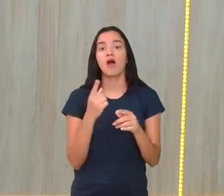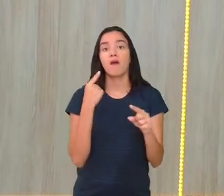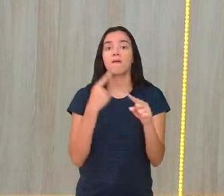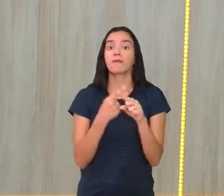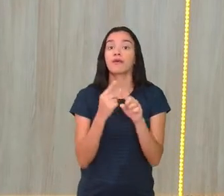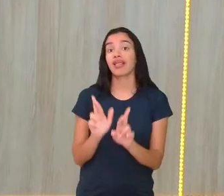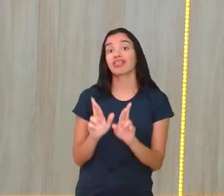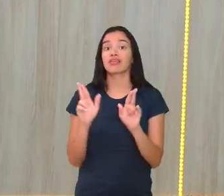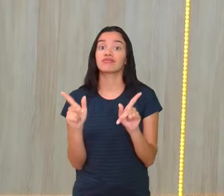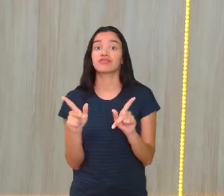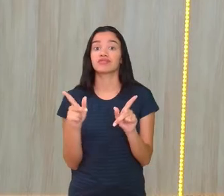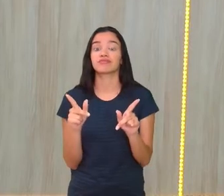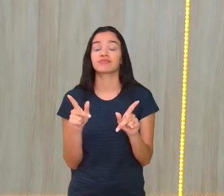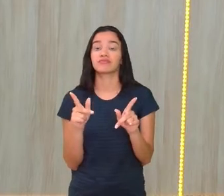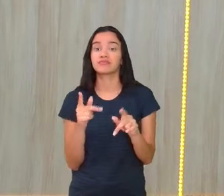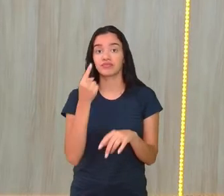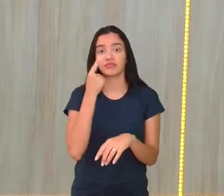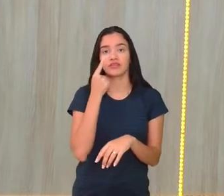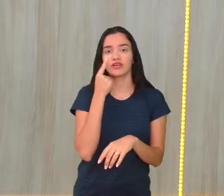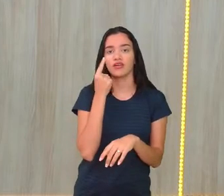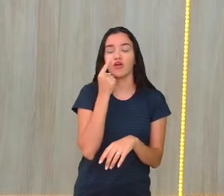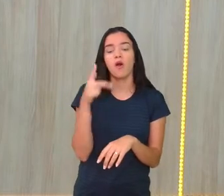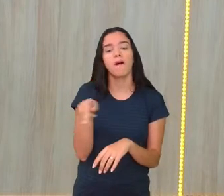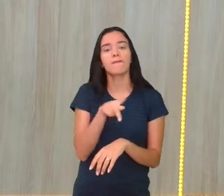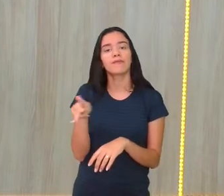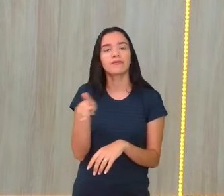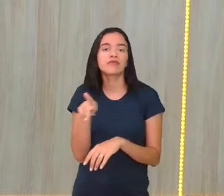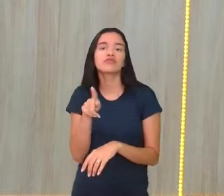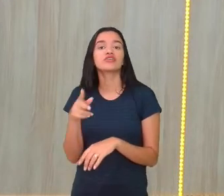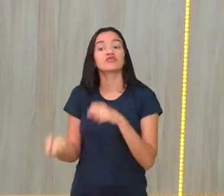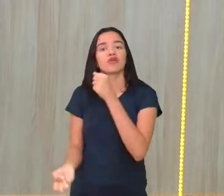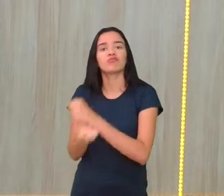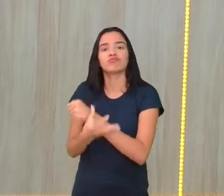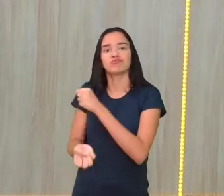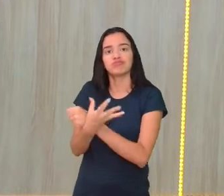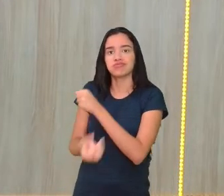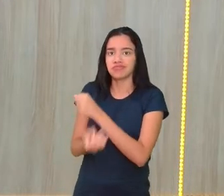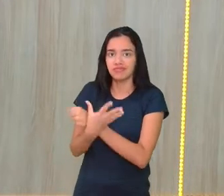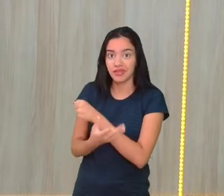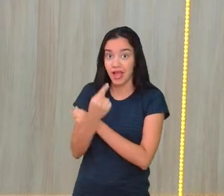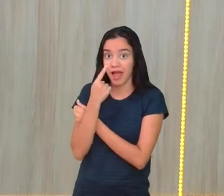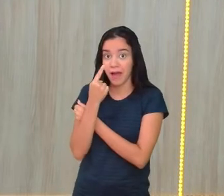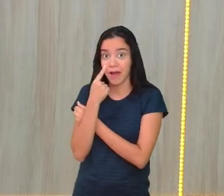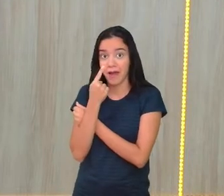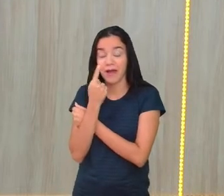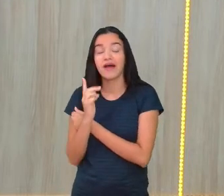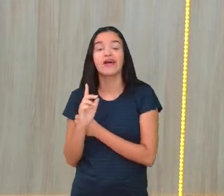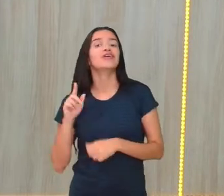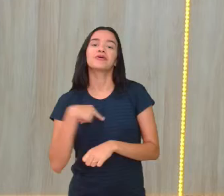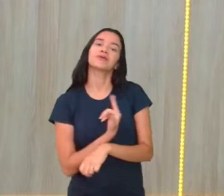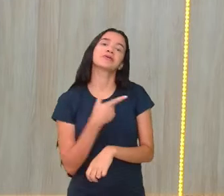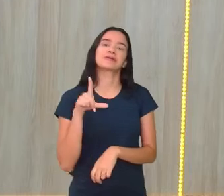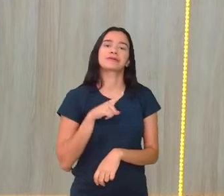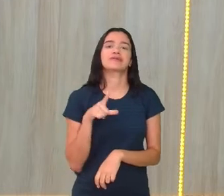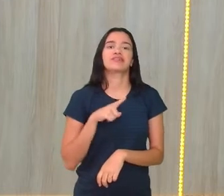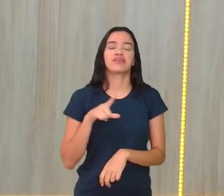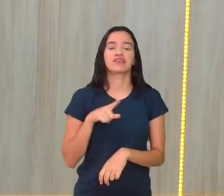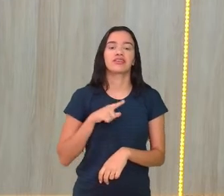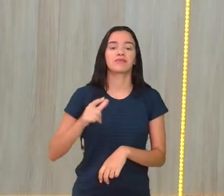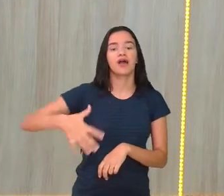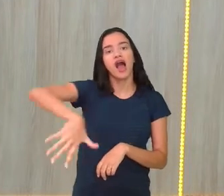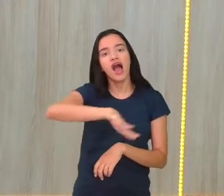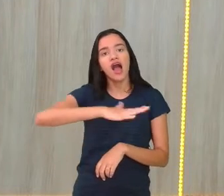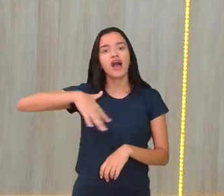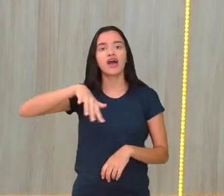Isso, exatamente. Ó, a professora Vanessa já deu spoiler ali, ó. Então, ó, o que é que a gente tem?